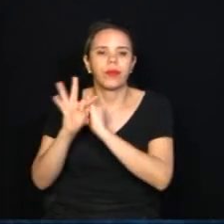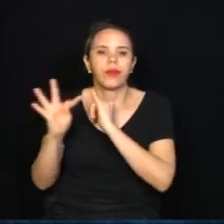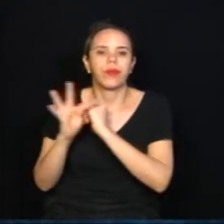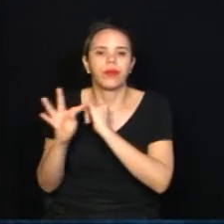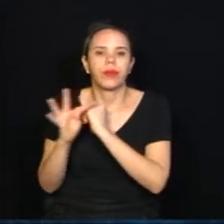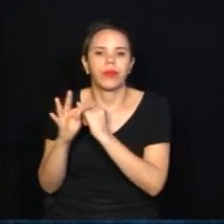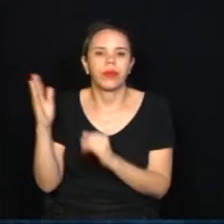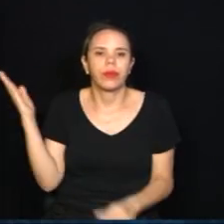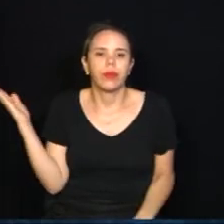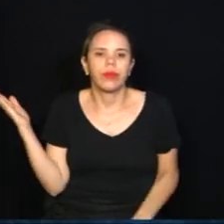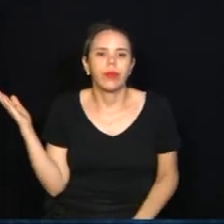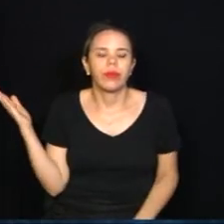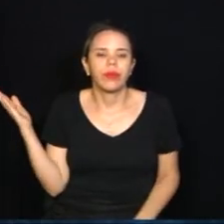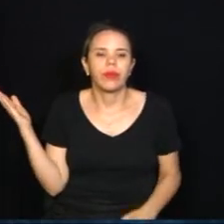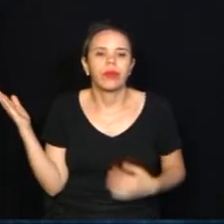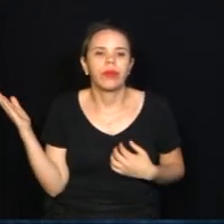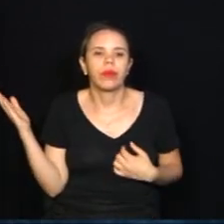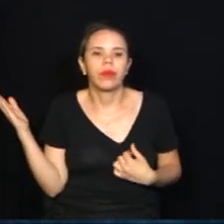14.833. Itatiba,